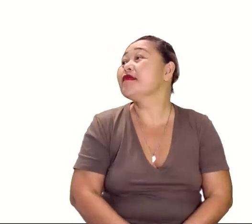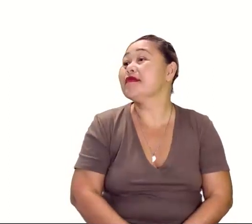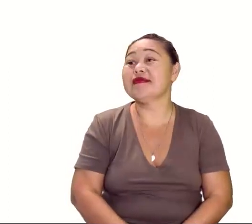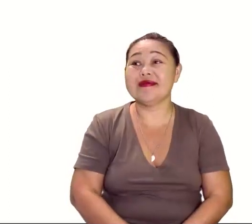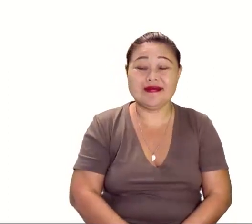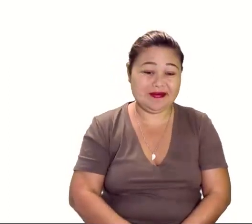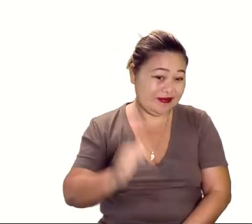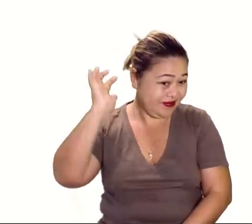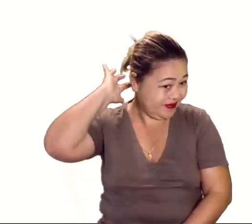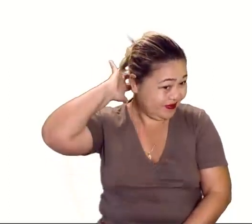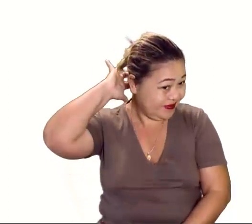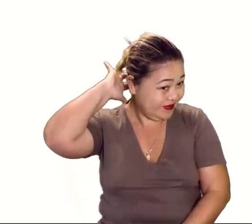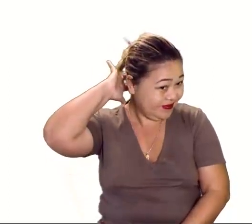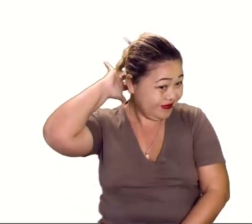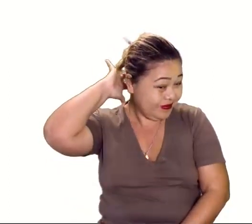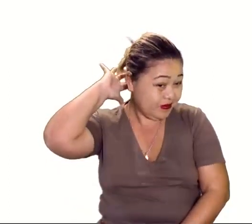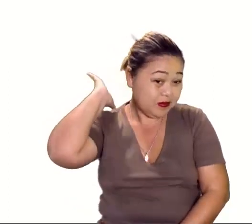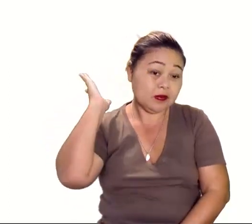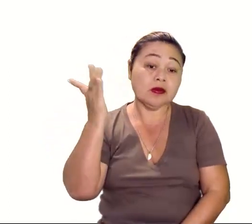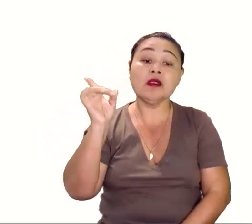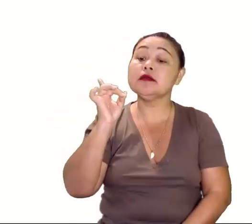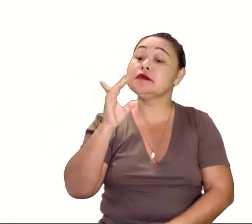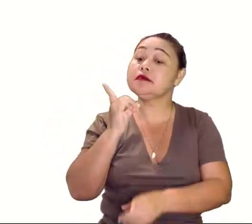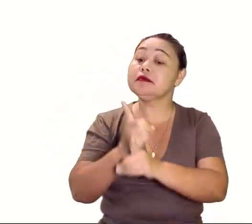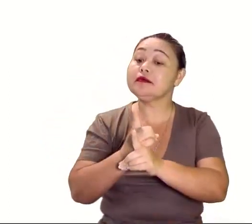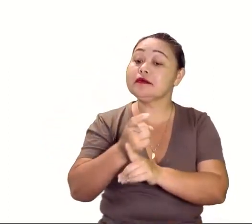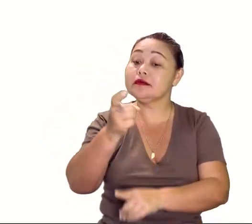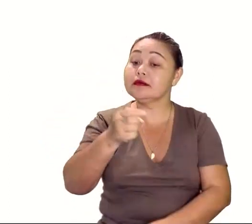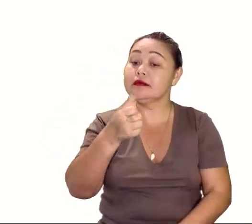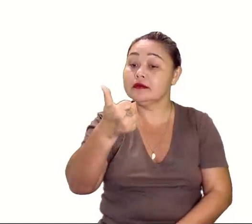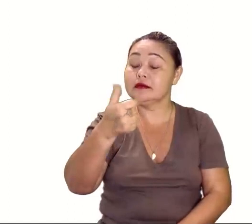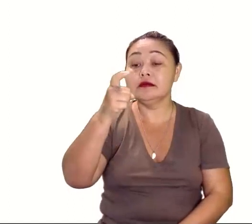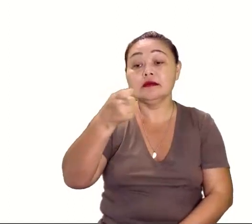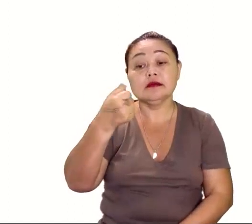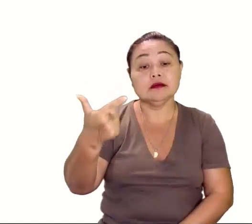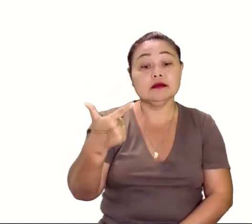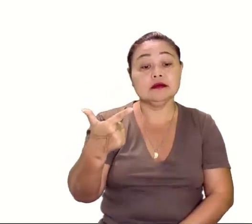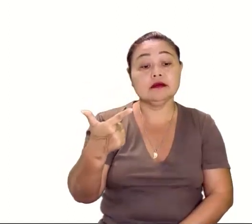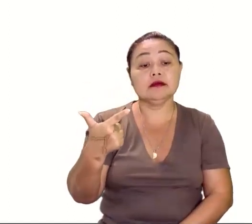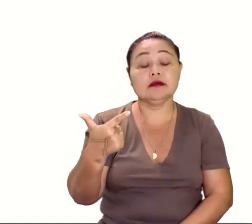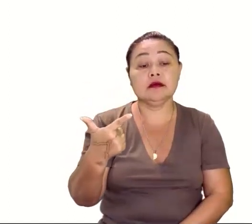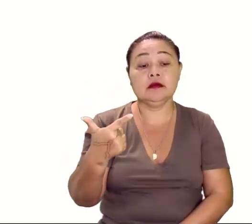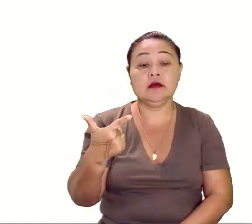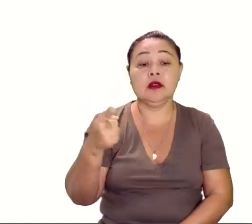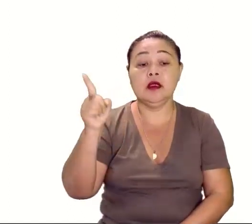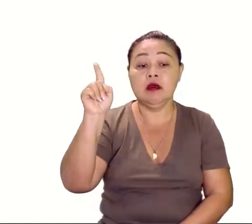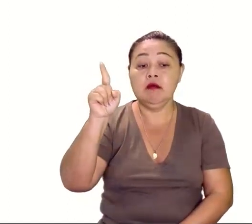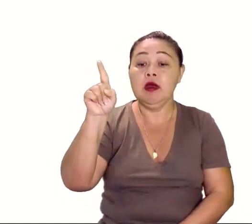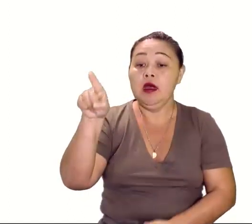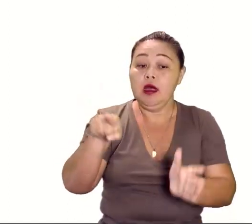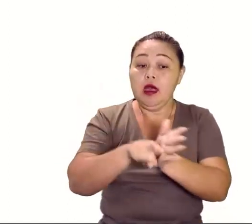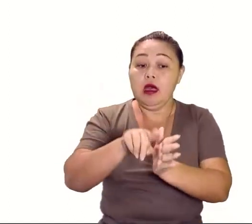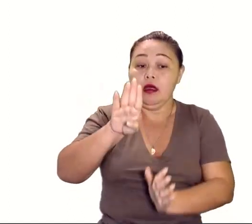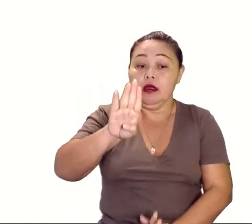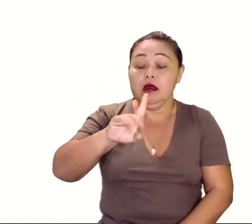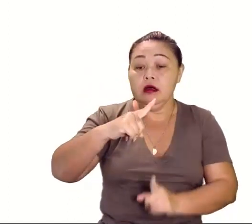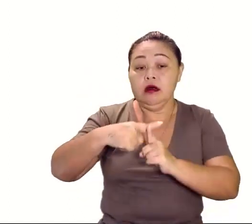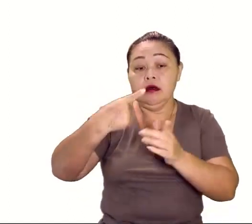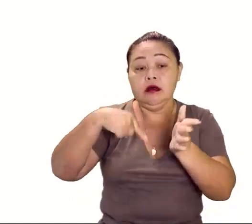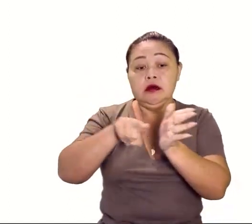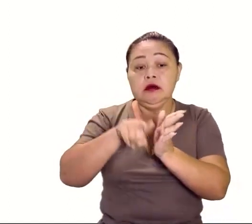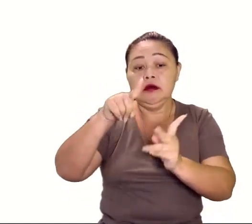Uau! Vamos lá, então, agora determinar x1 e x2? Vamos lá, x é igual a menos b, mais ou menos